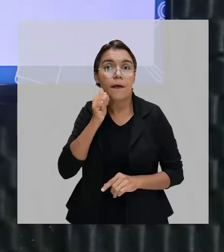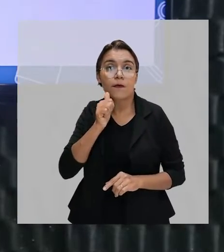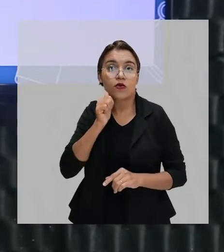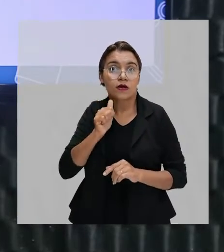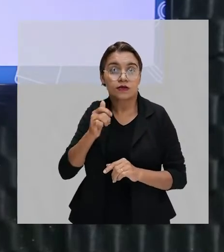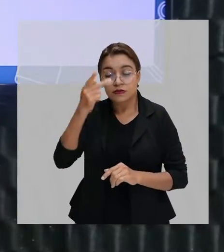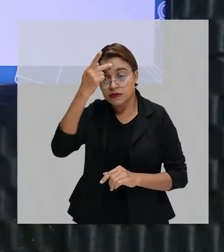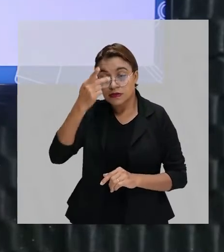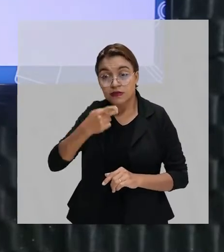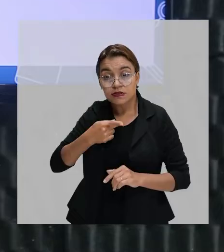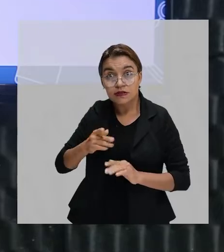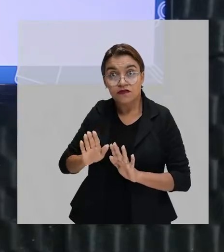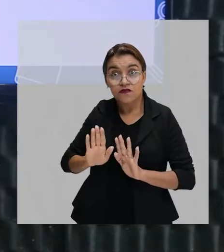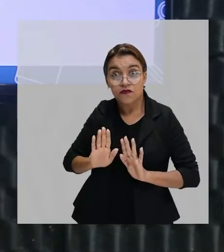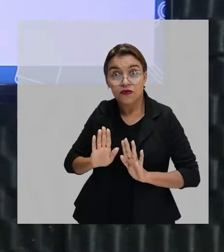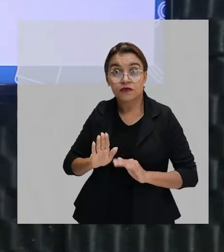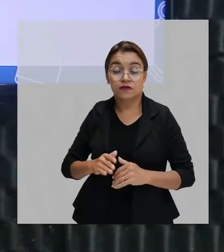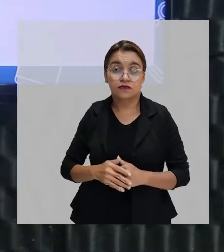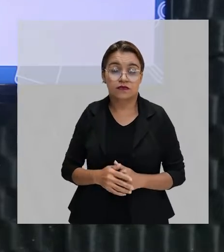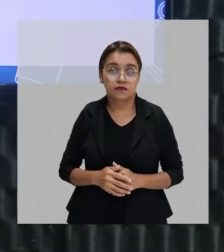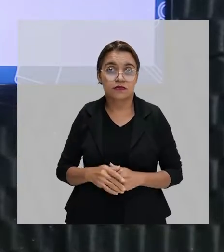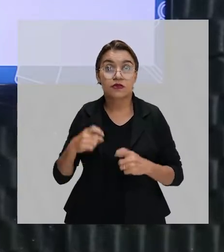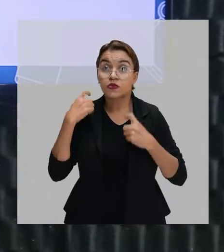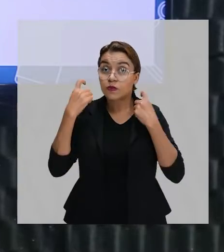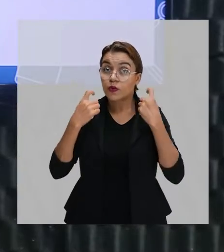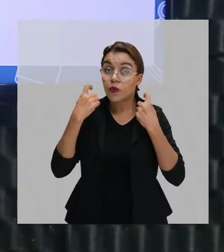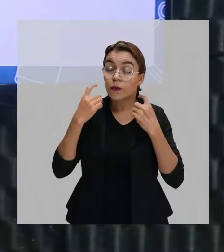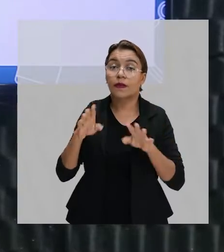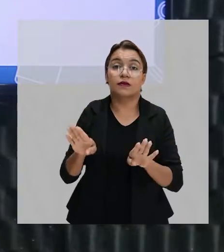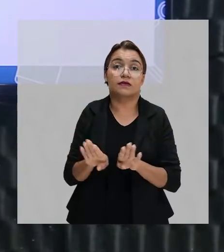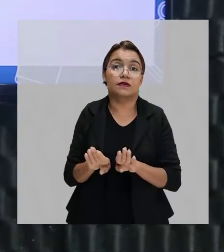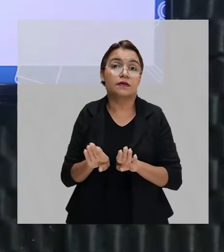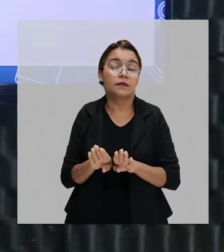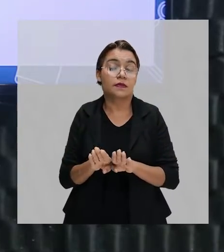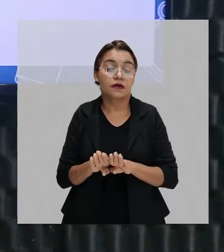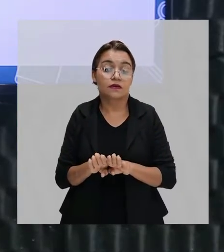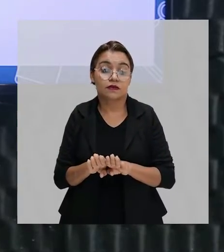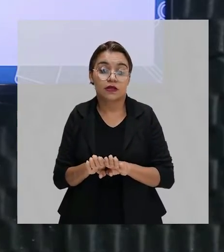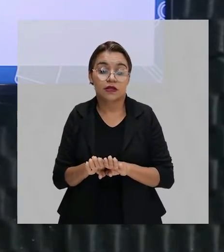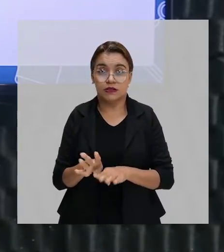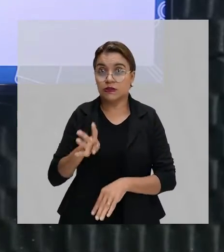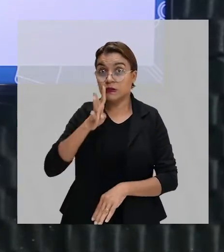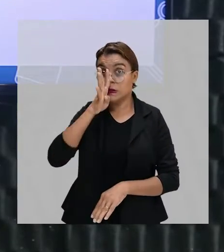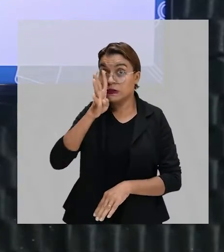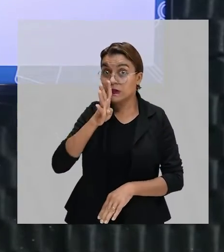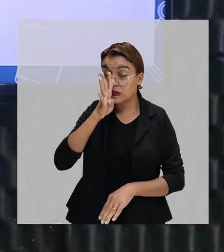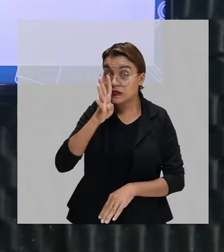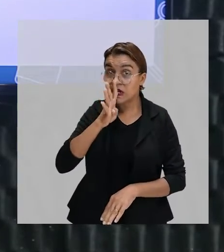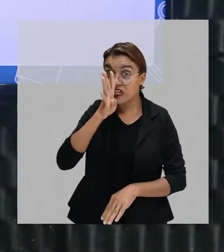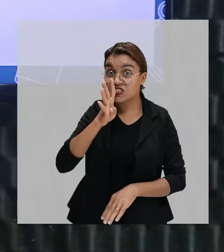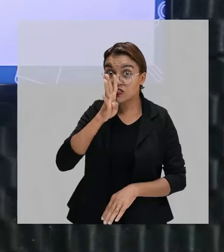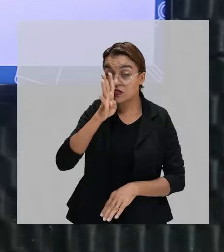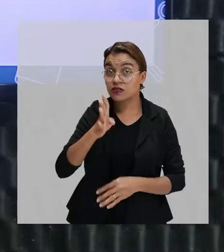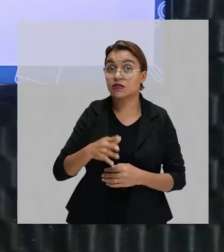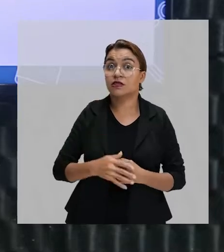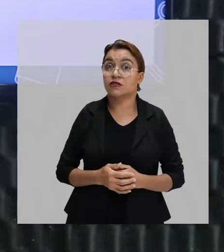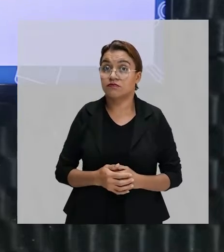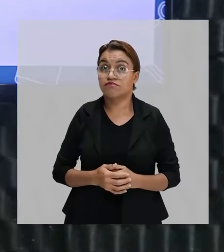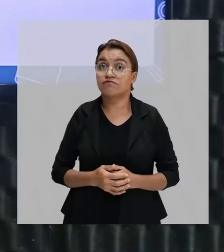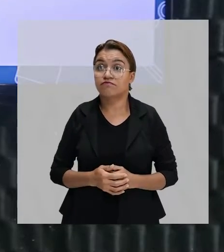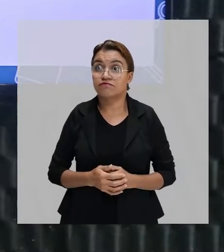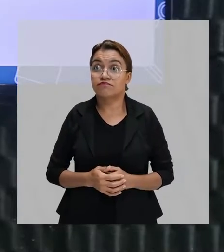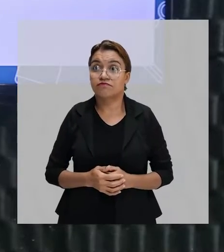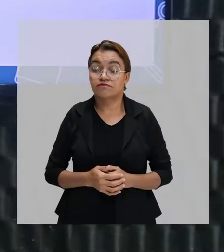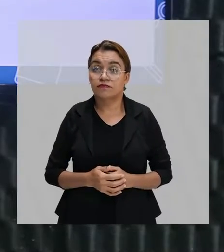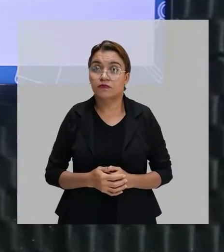assédio é só que ela tem que se preocupar com a questão dela não ultrapassar o limite da legítima defesa e acabaram